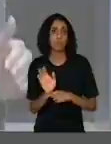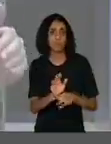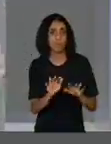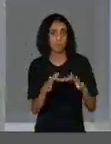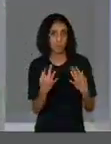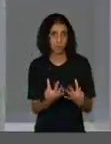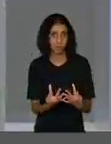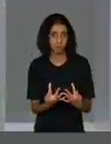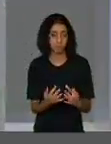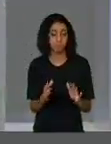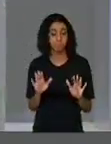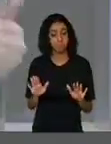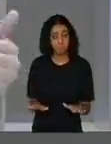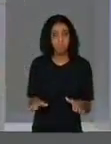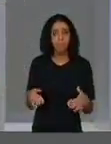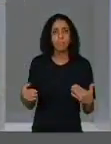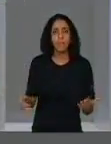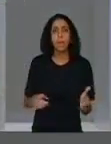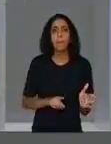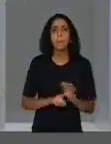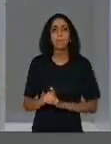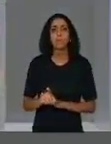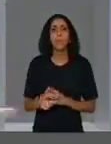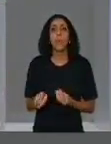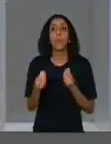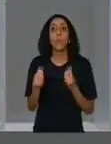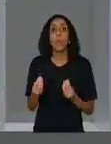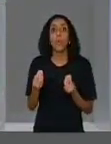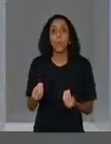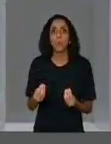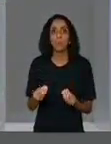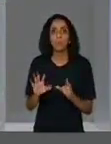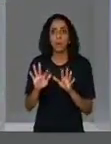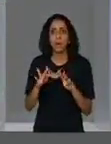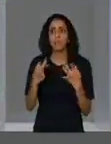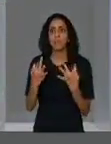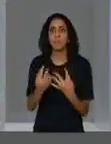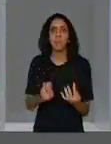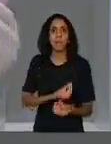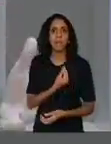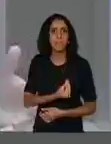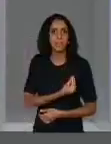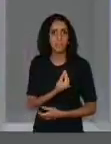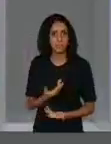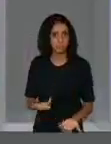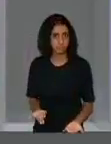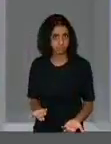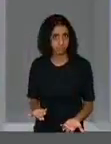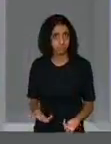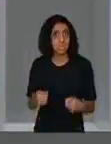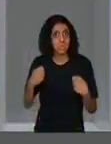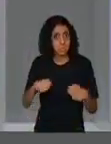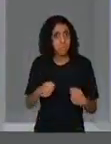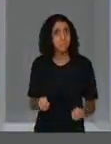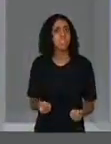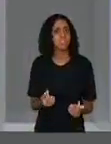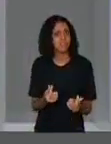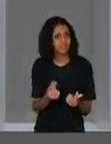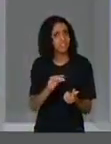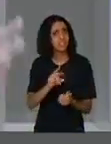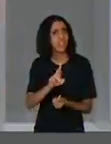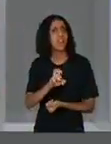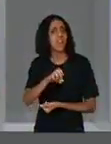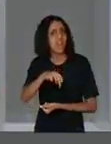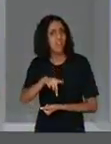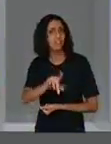aí vem a pergunta. Como manter a família só com trabalho e dedicação? Não, é preciso ter renda. E nesse sentido, eu